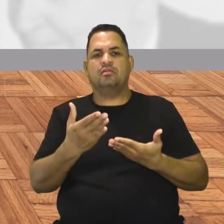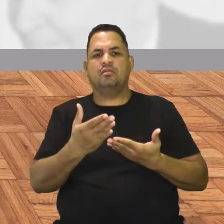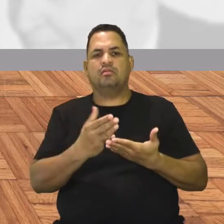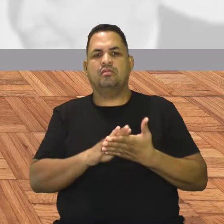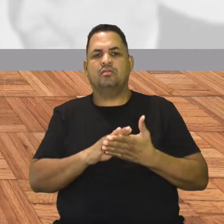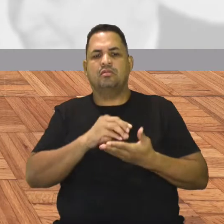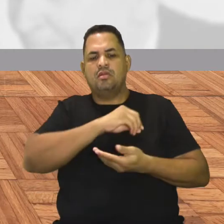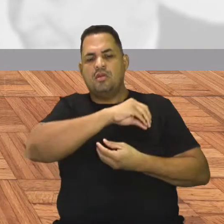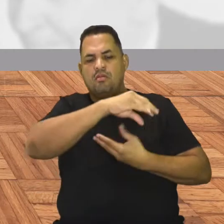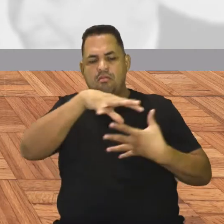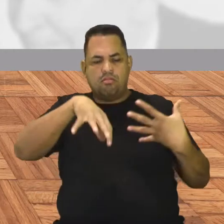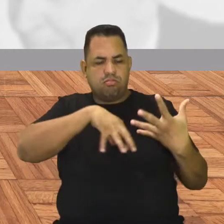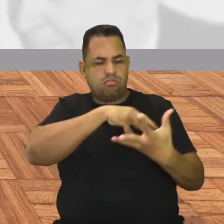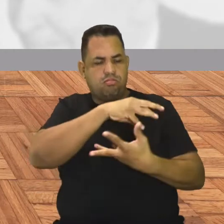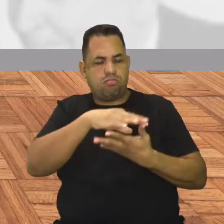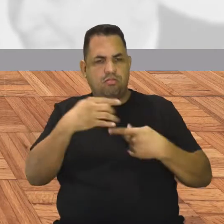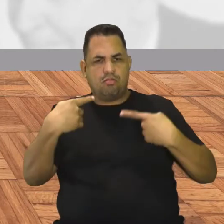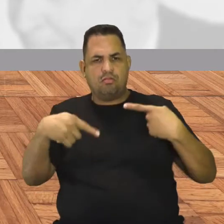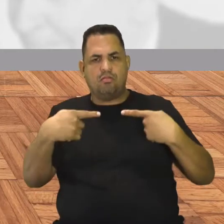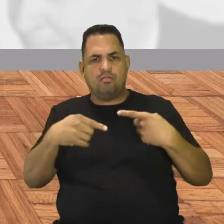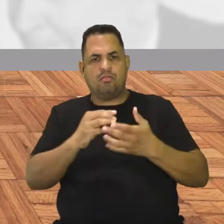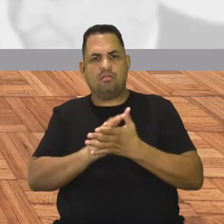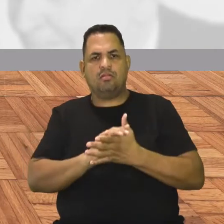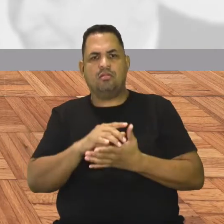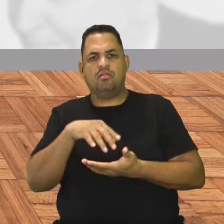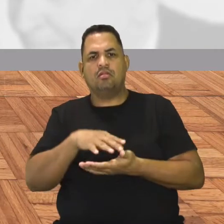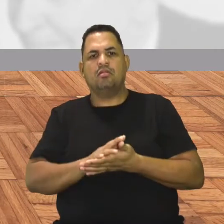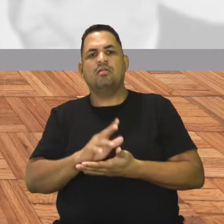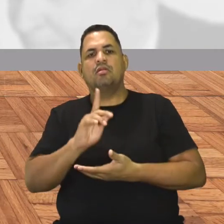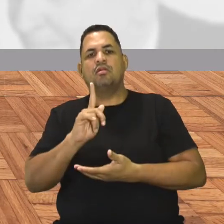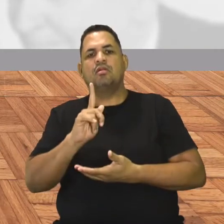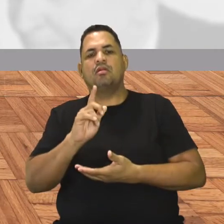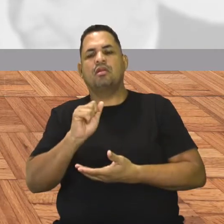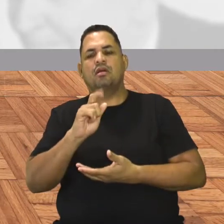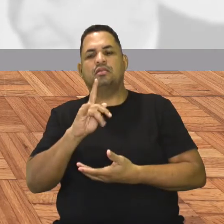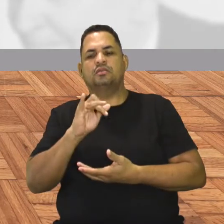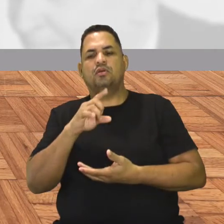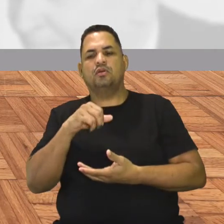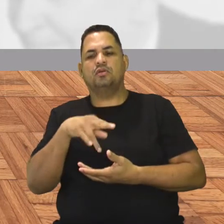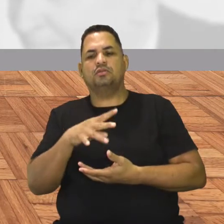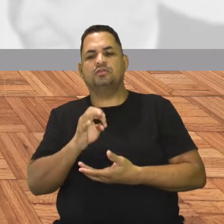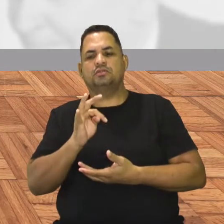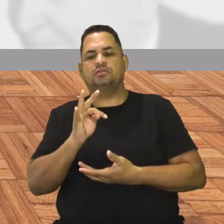uma reforma política chamada de Glasnost.